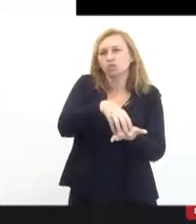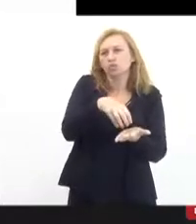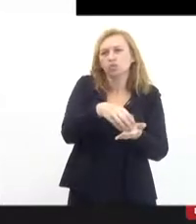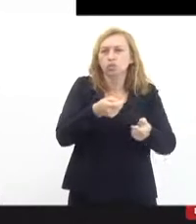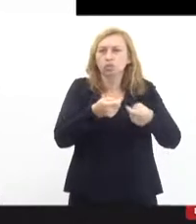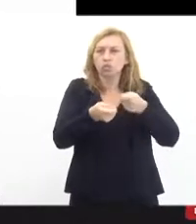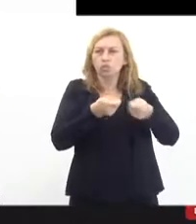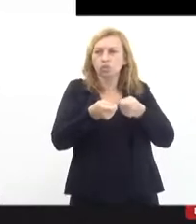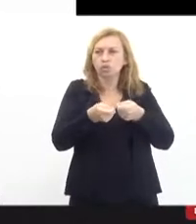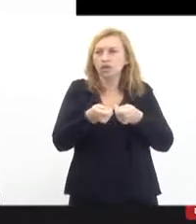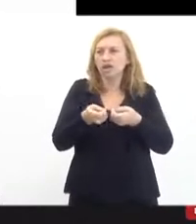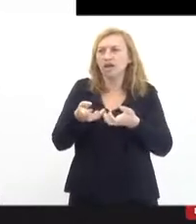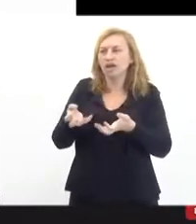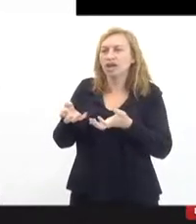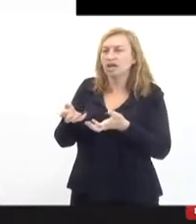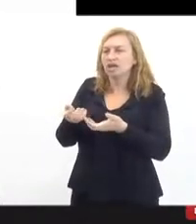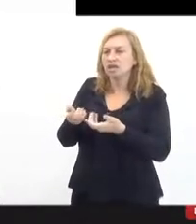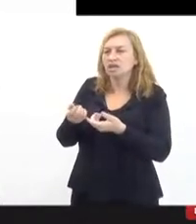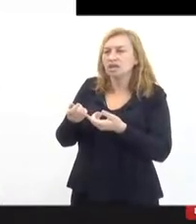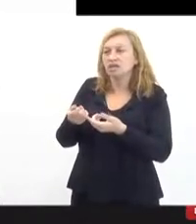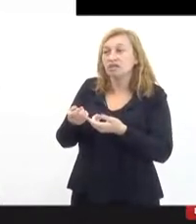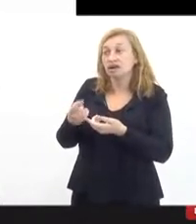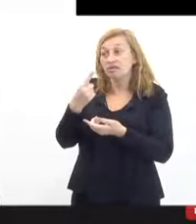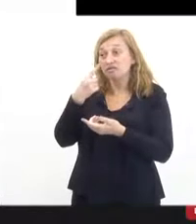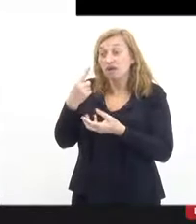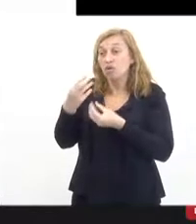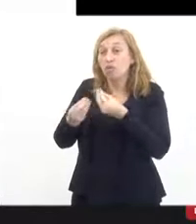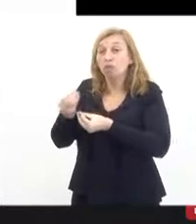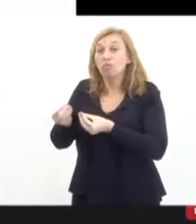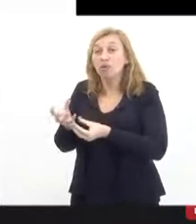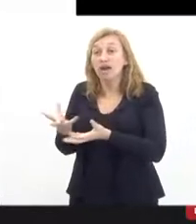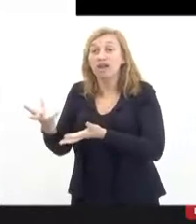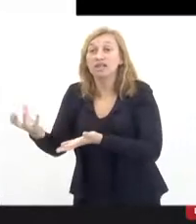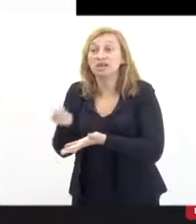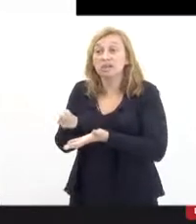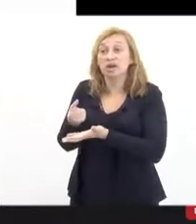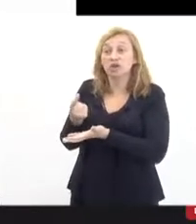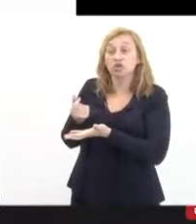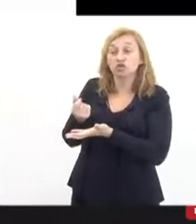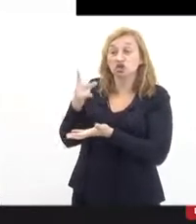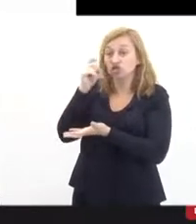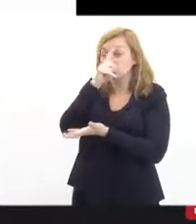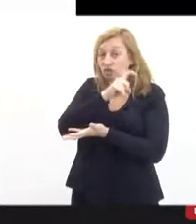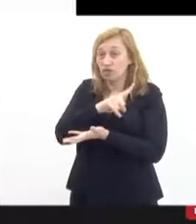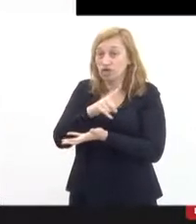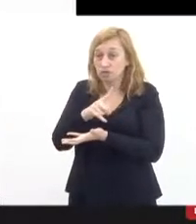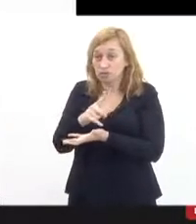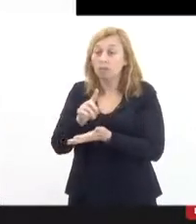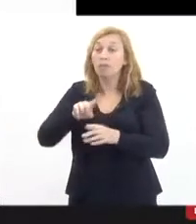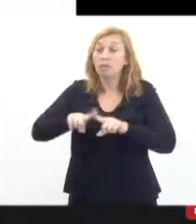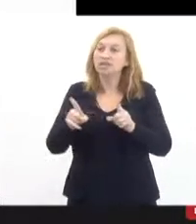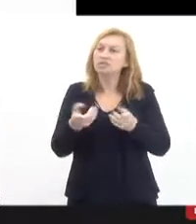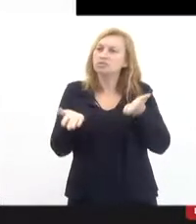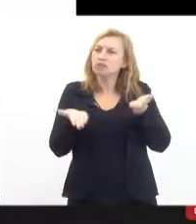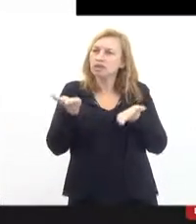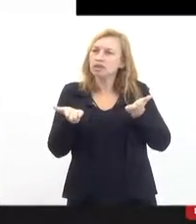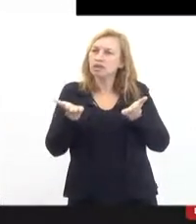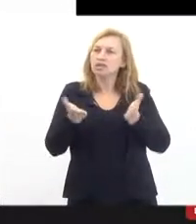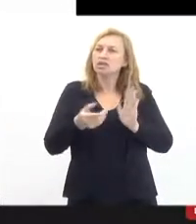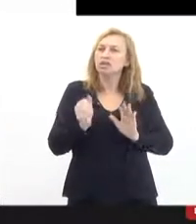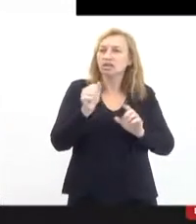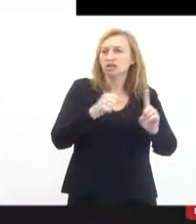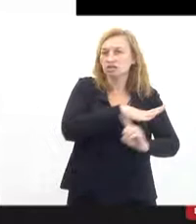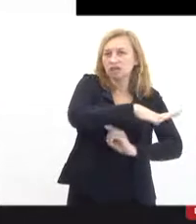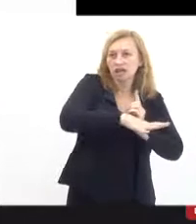vai tentar receber esse crédito na sua integralidade, mas de forma para exposição no meu balanço e para a sociedade, para os